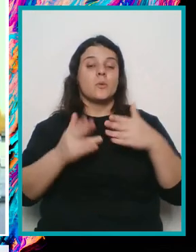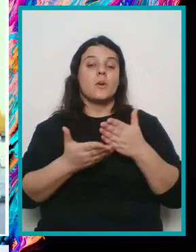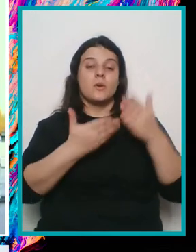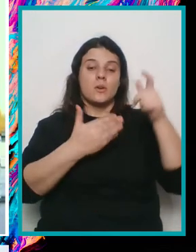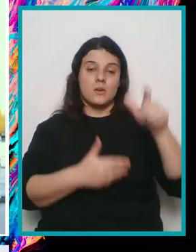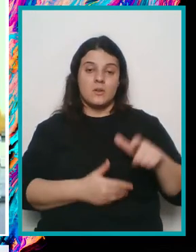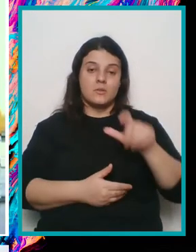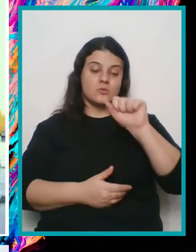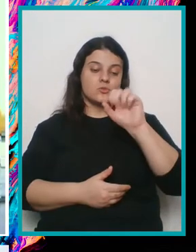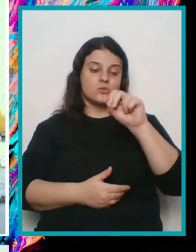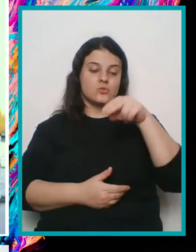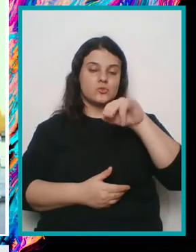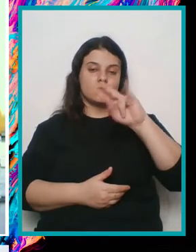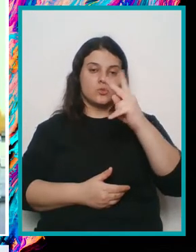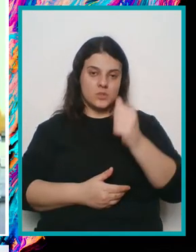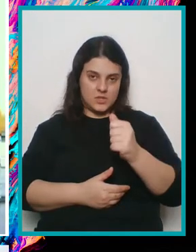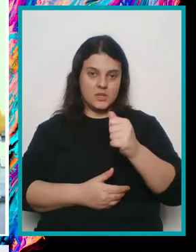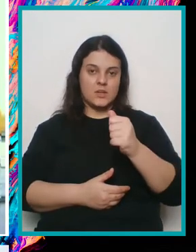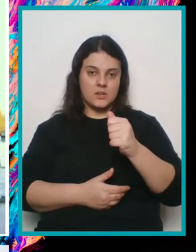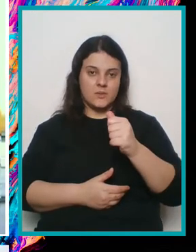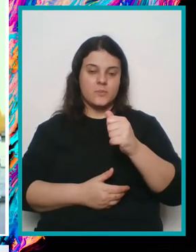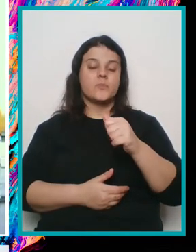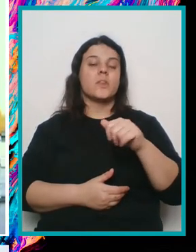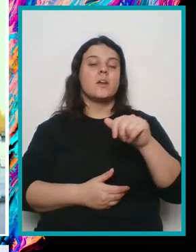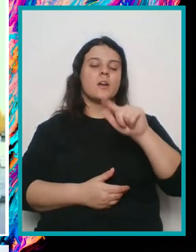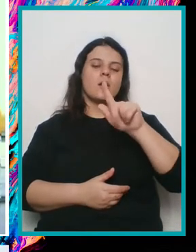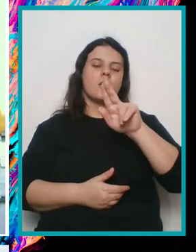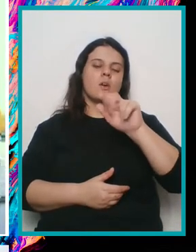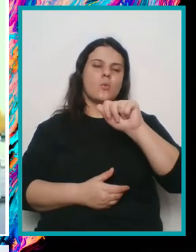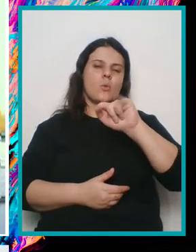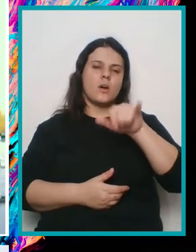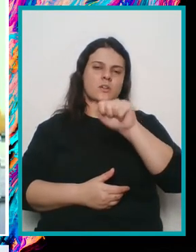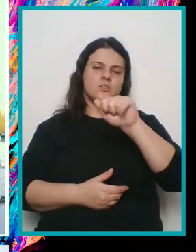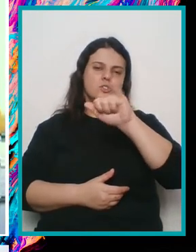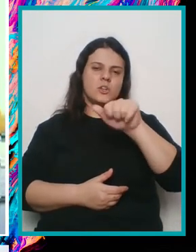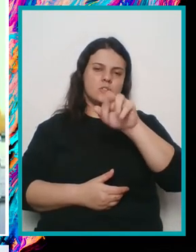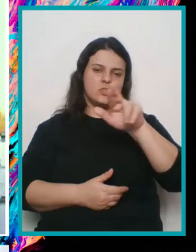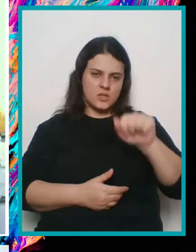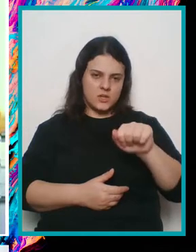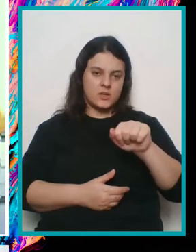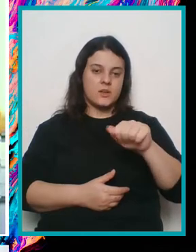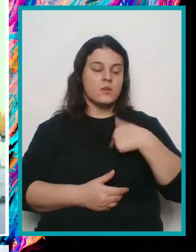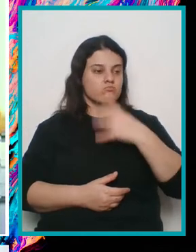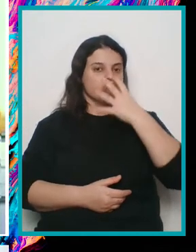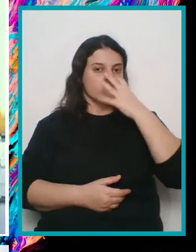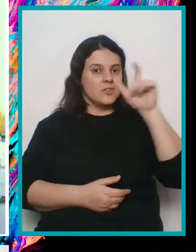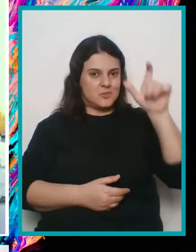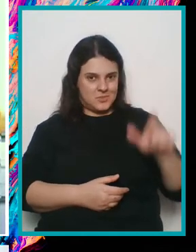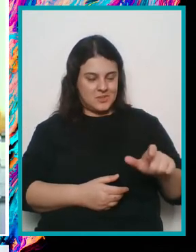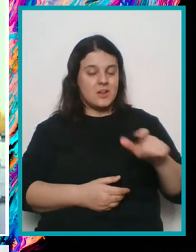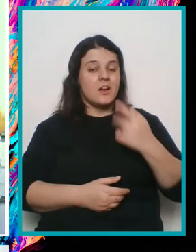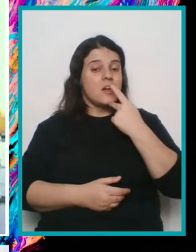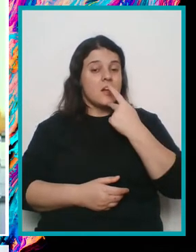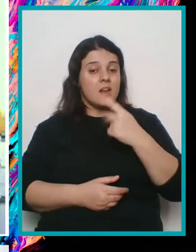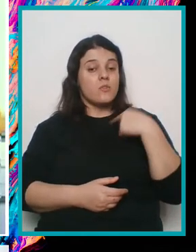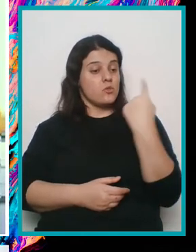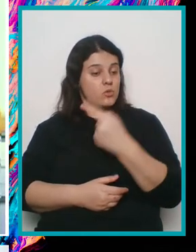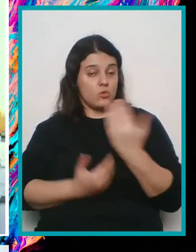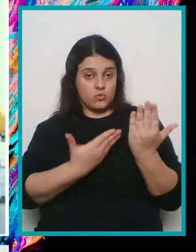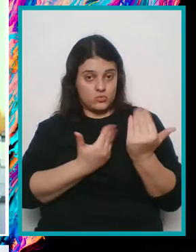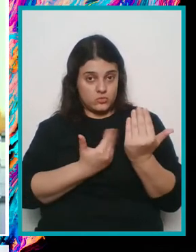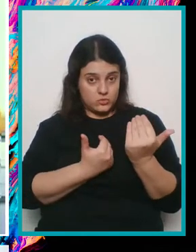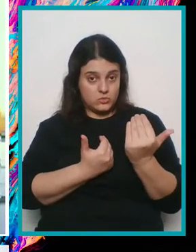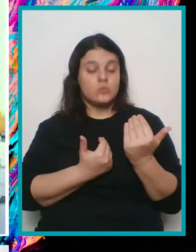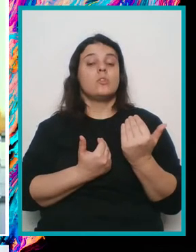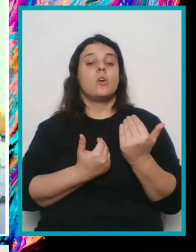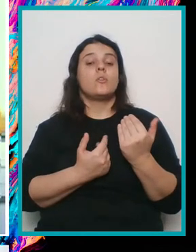juventudes, trazendo a pauta e a agenda climática, é que nem o movimento indígena que está demarcando as telas. A gente